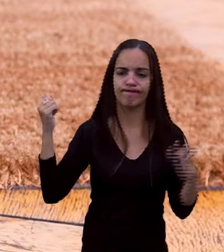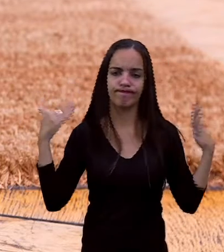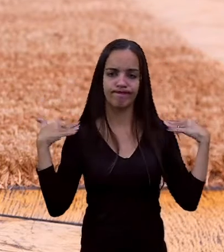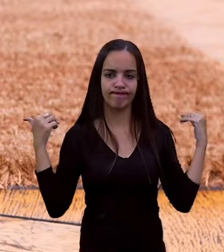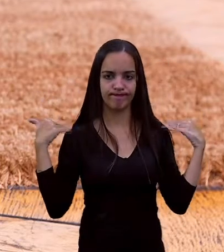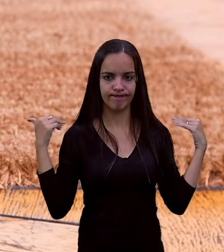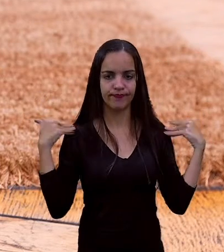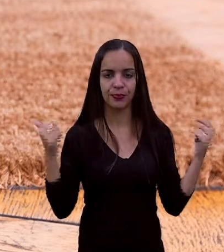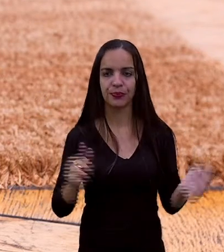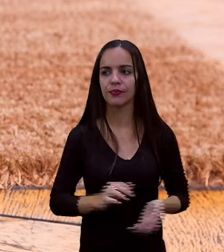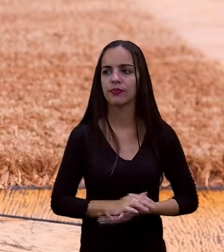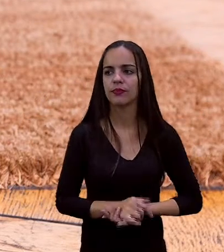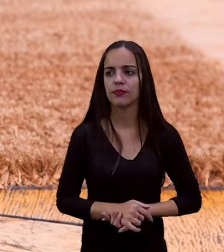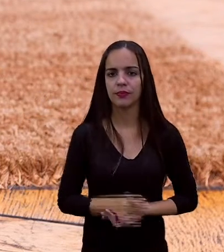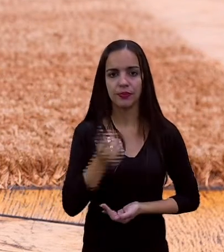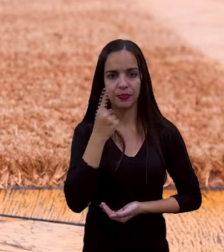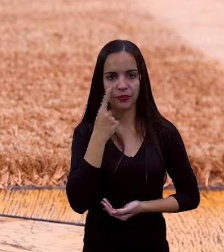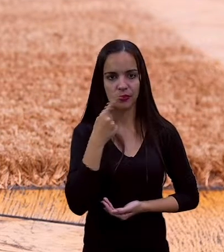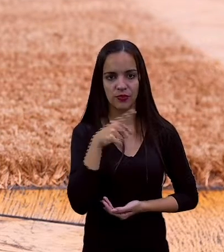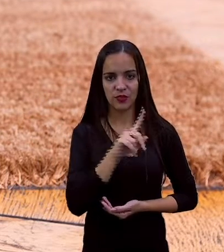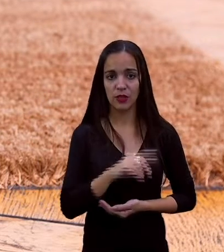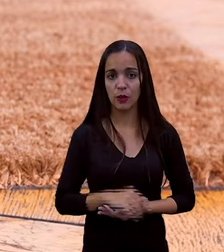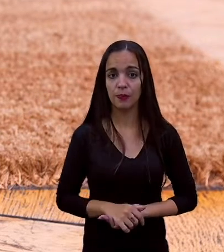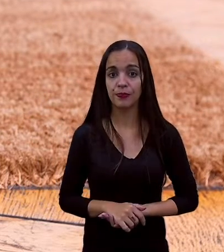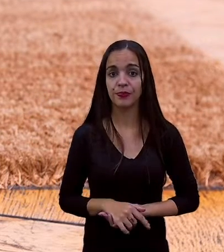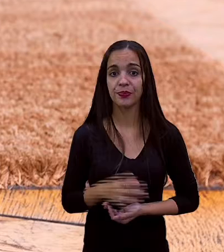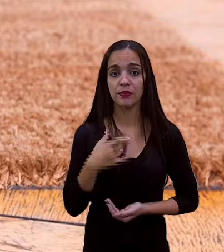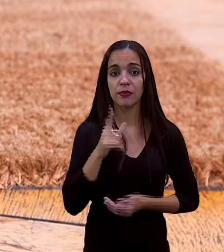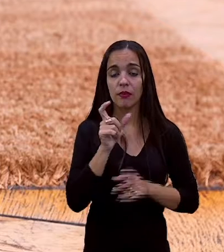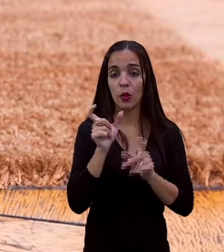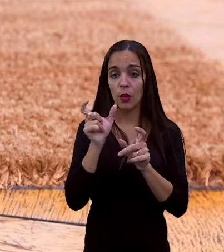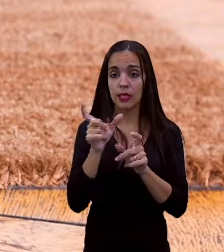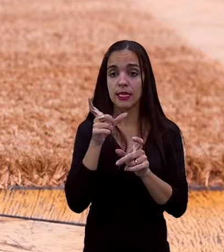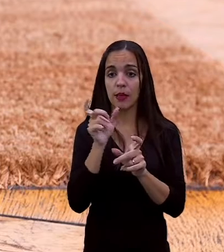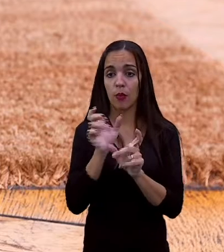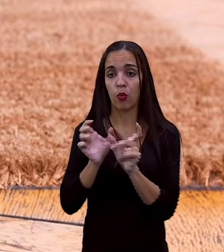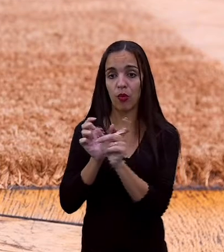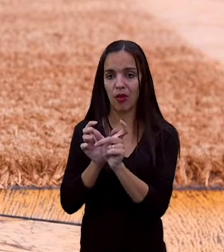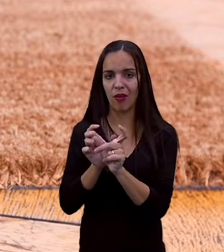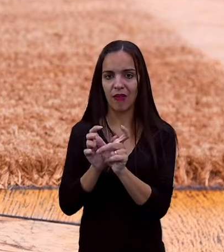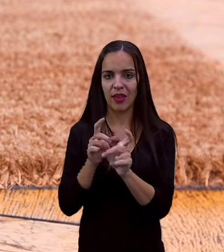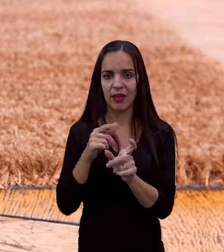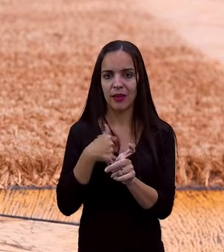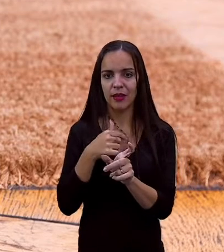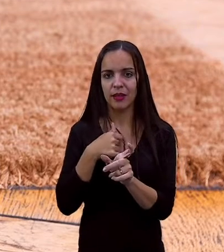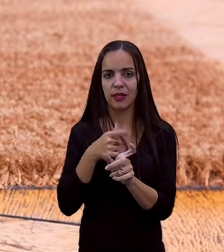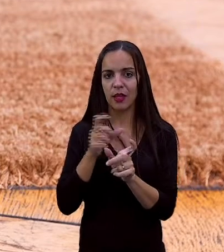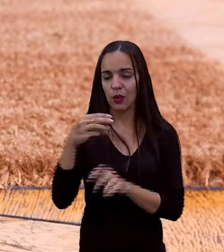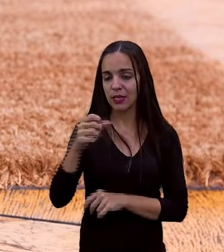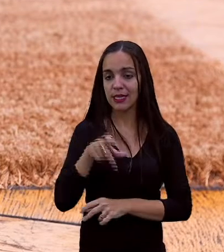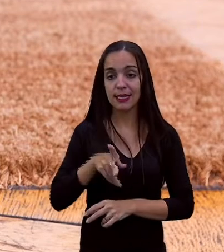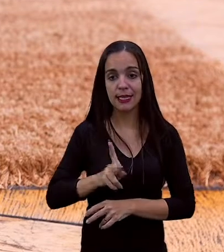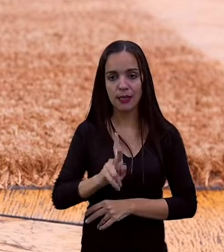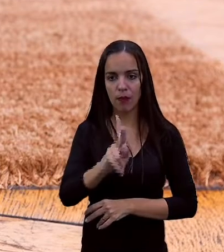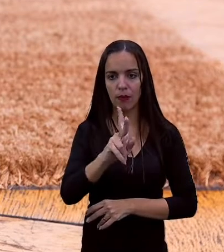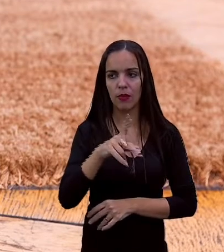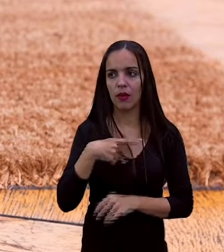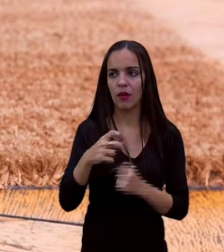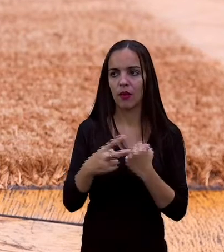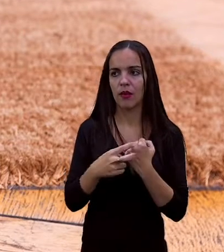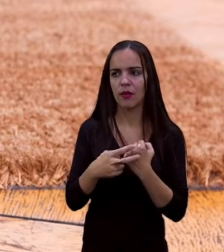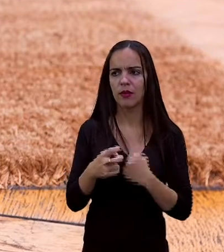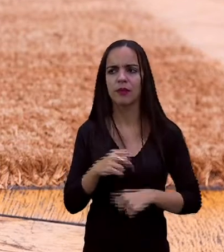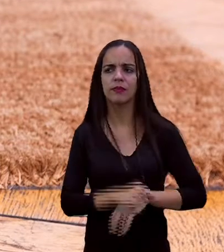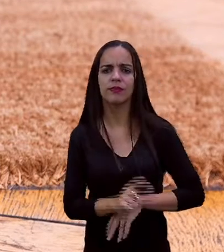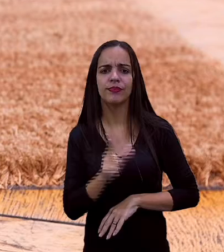para passear. Olha o me ali, e antes do me tem o advérbio sempre. E aí, depois